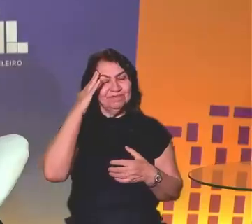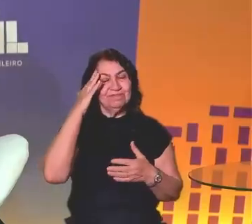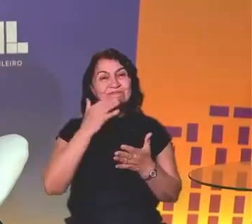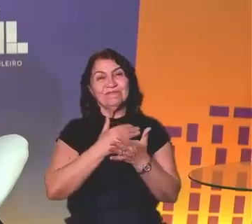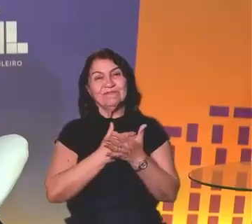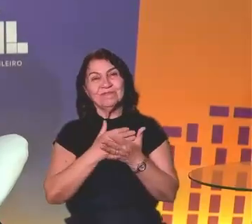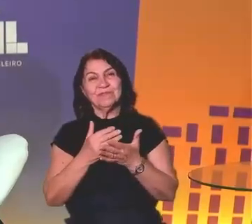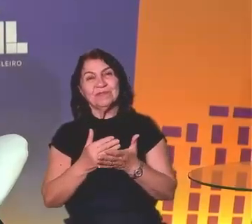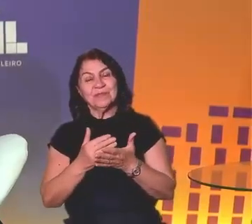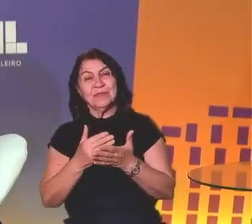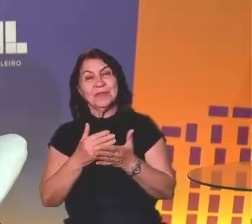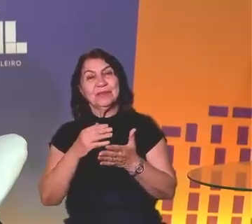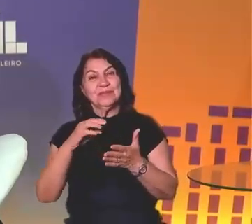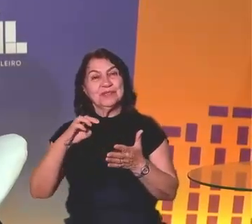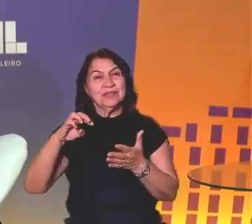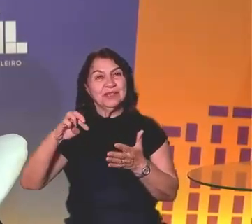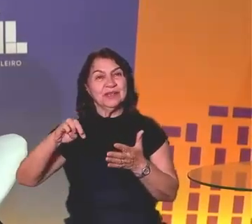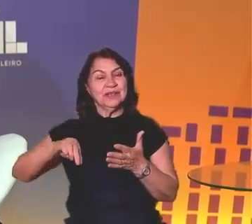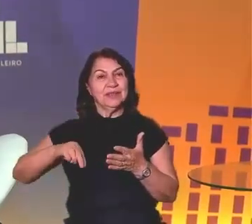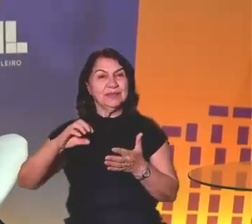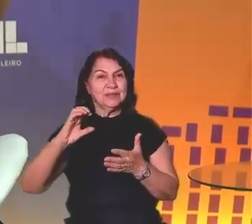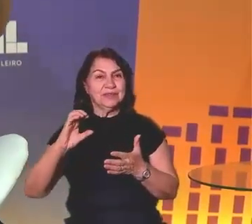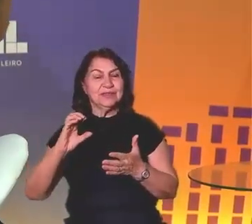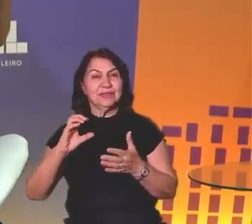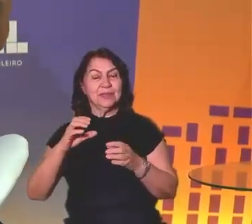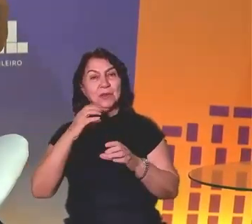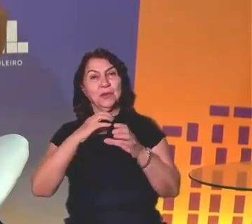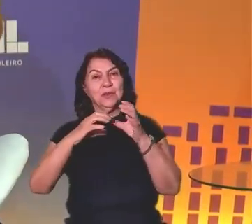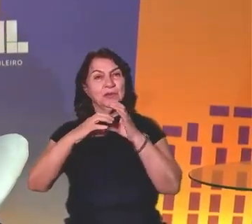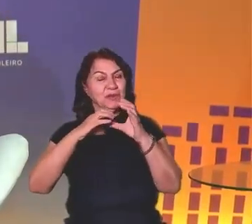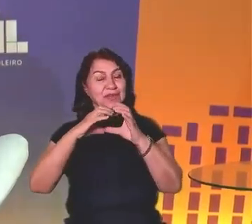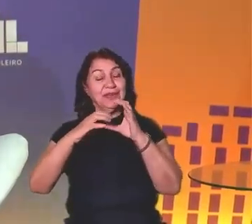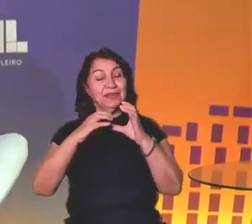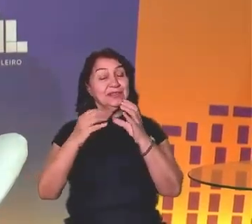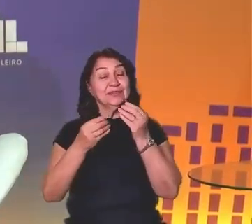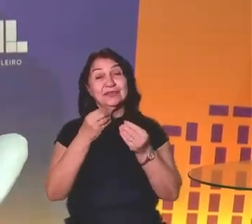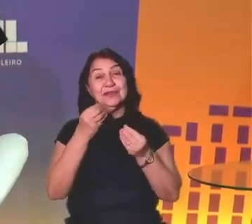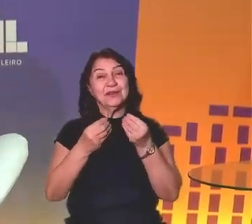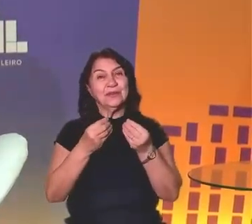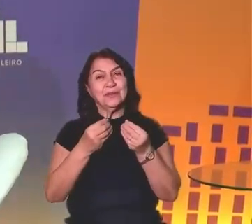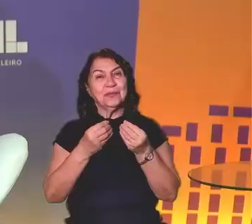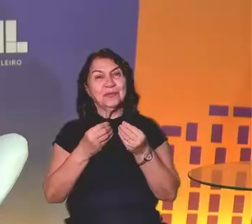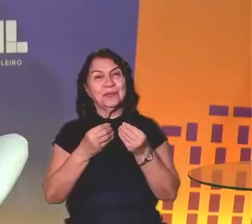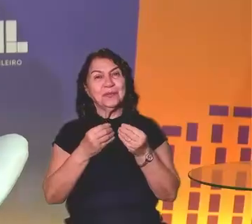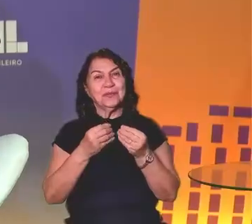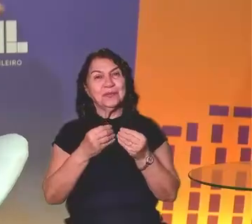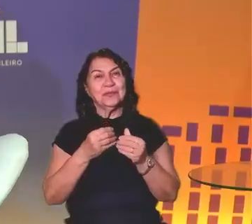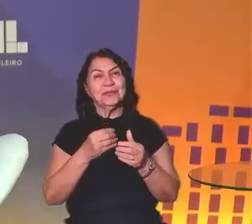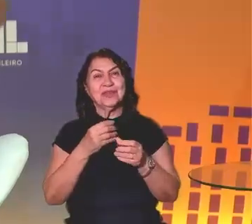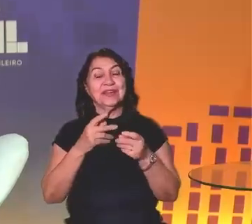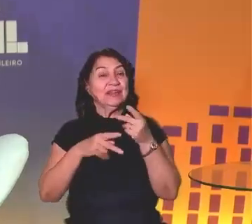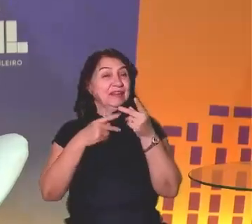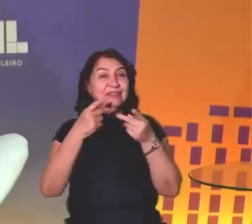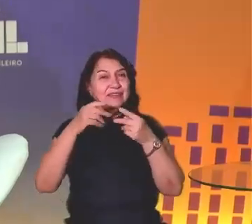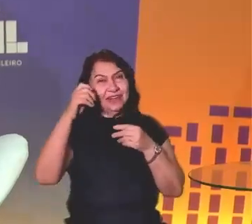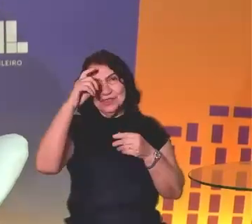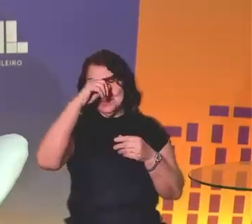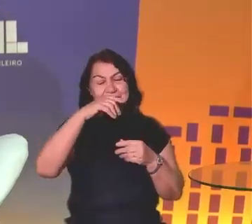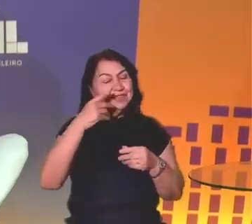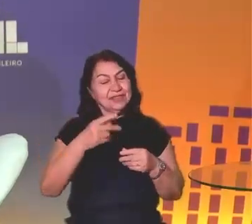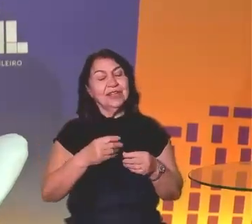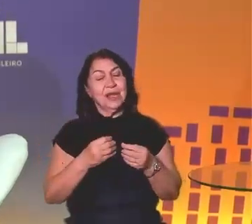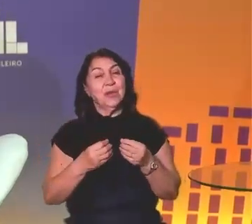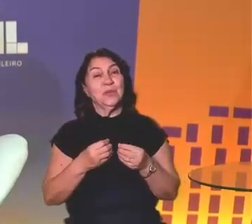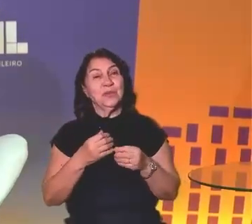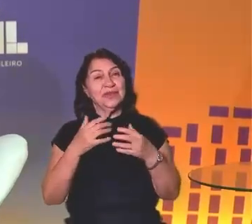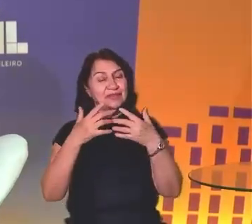um MC, para a gente estar aqui, eu sou um comunicador. E qual comunicação? Não é eu chegar aqui e falar inconstitucionalissimamente, não. É a que funciona, é a que vai